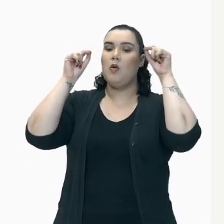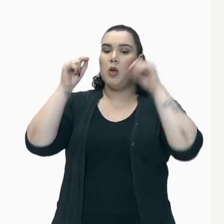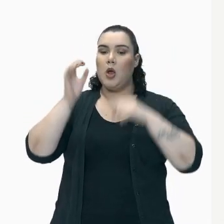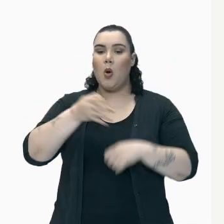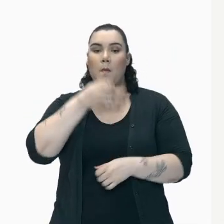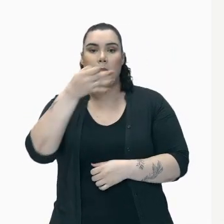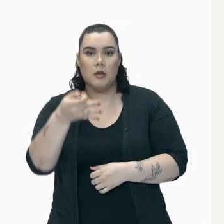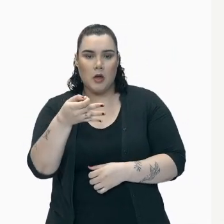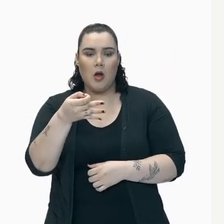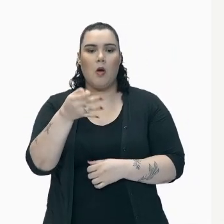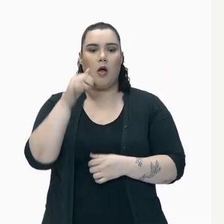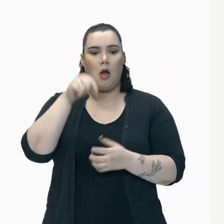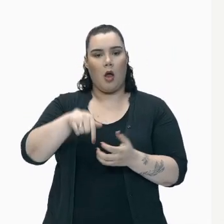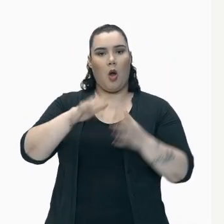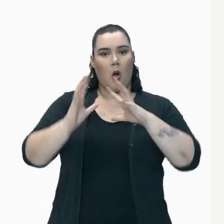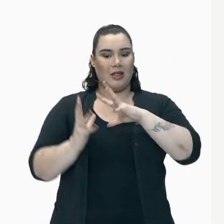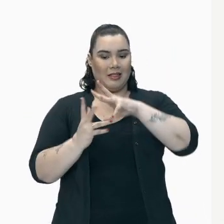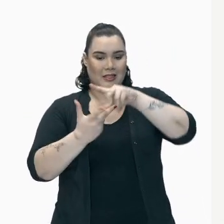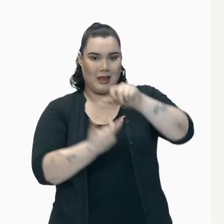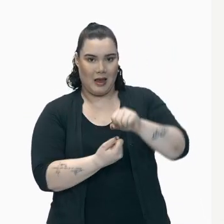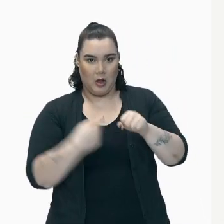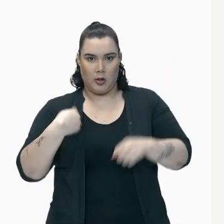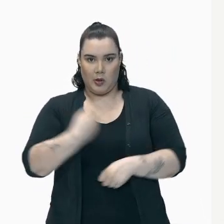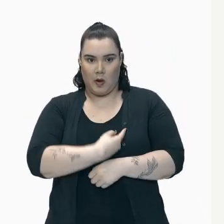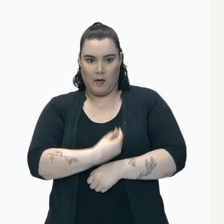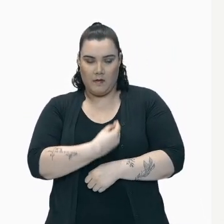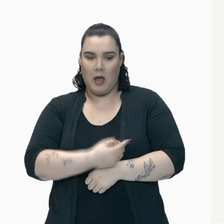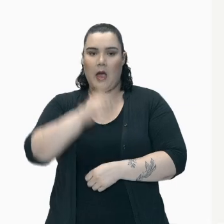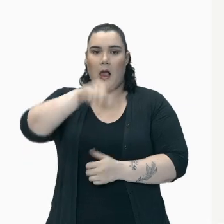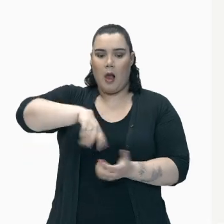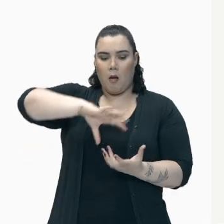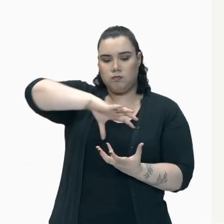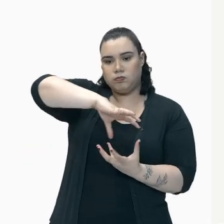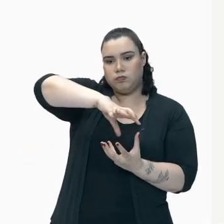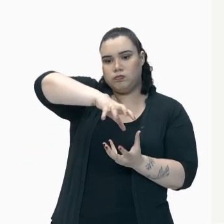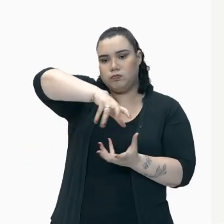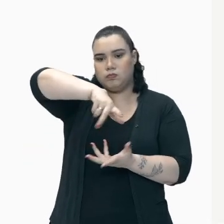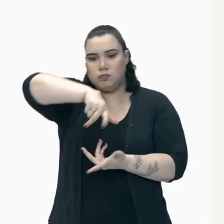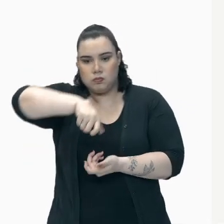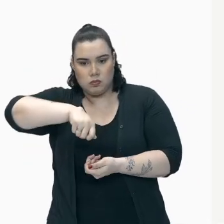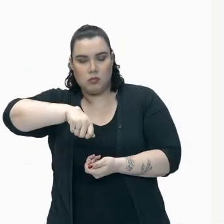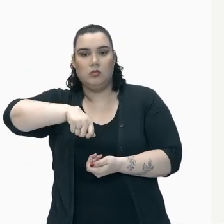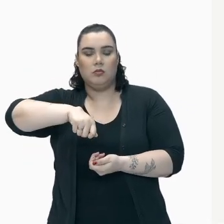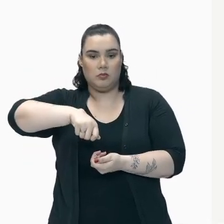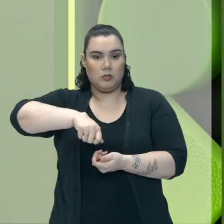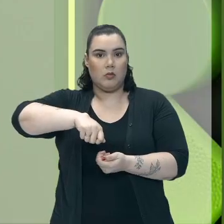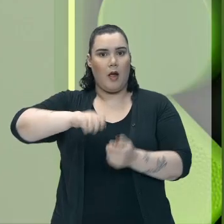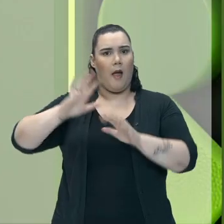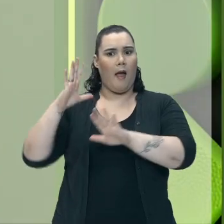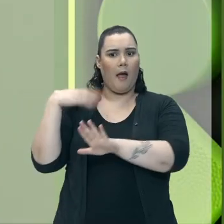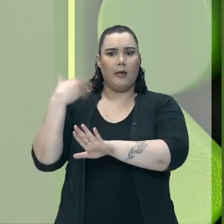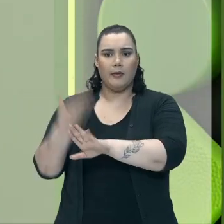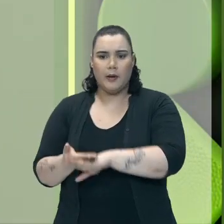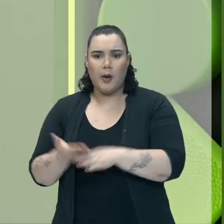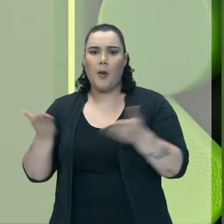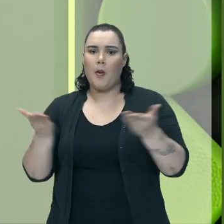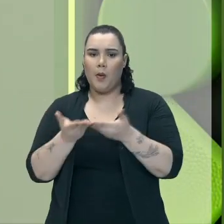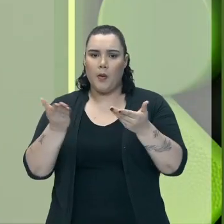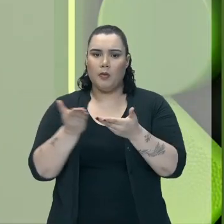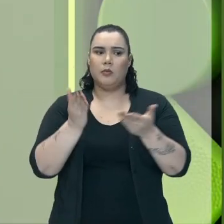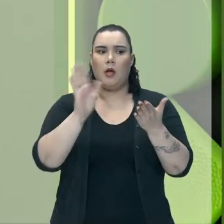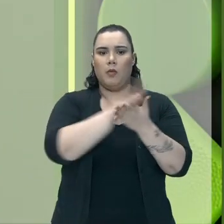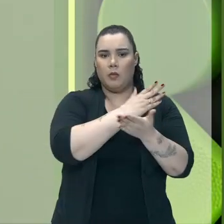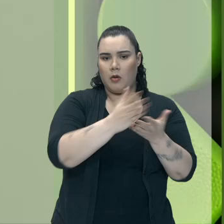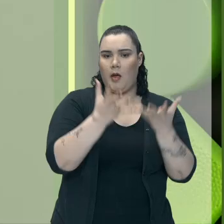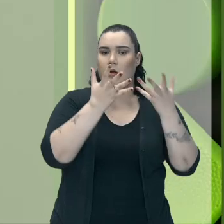Ela parecia uma esfera, a Terra era redonda, certo? E até hoje essa teoria é aceita e nós